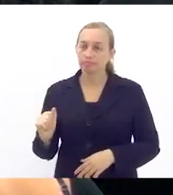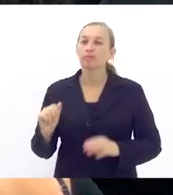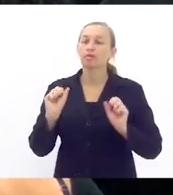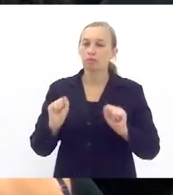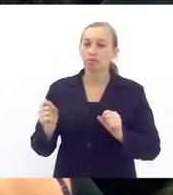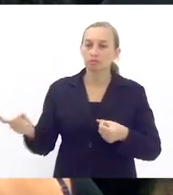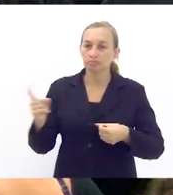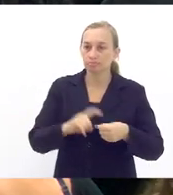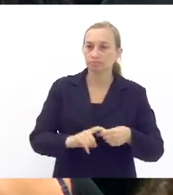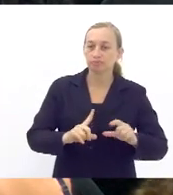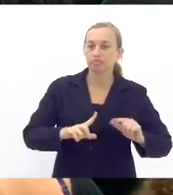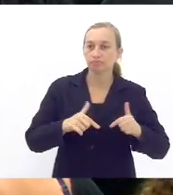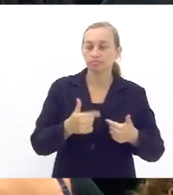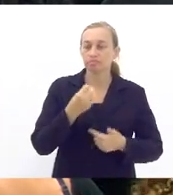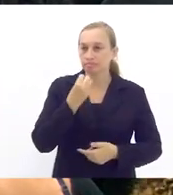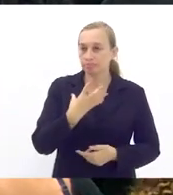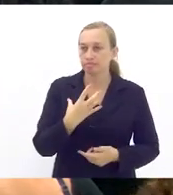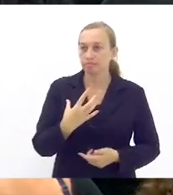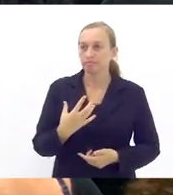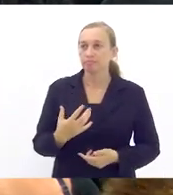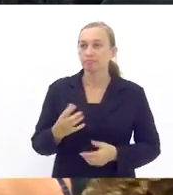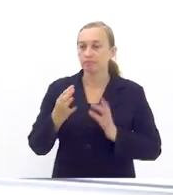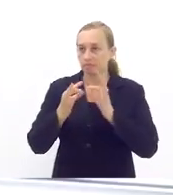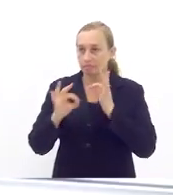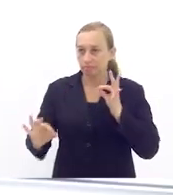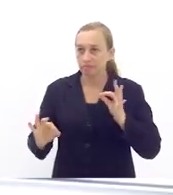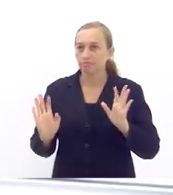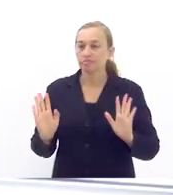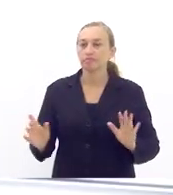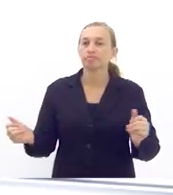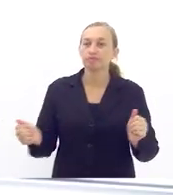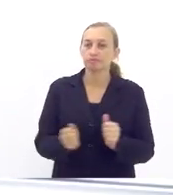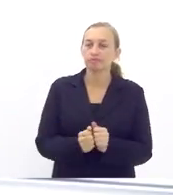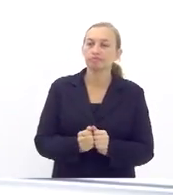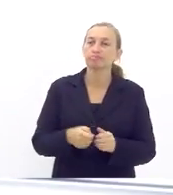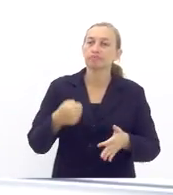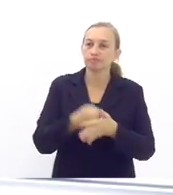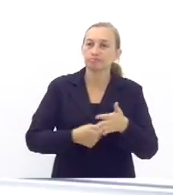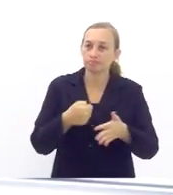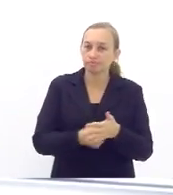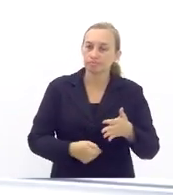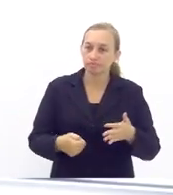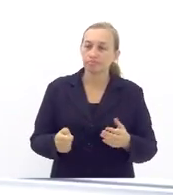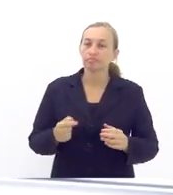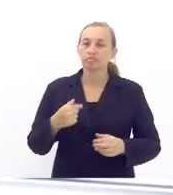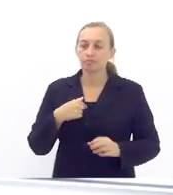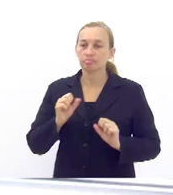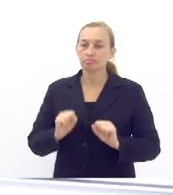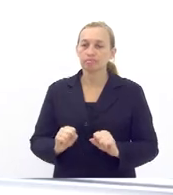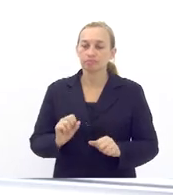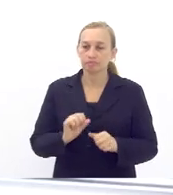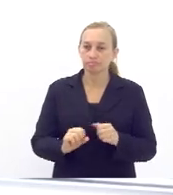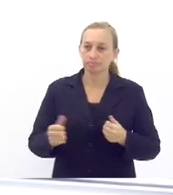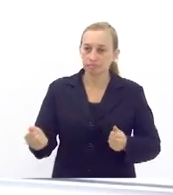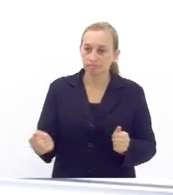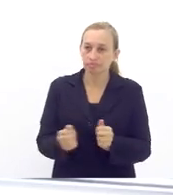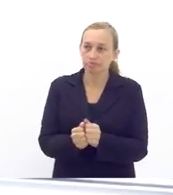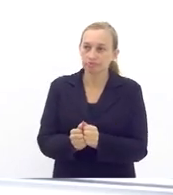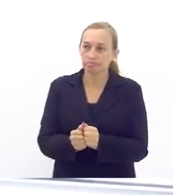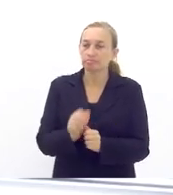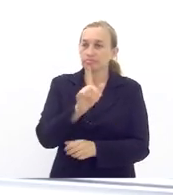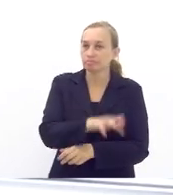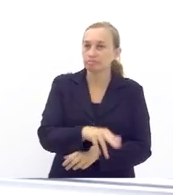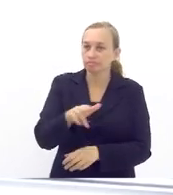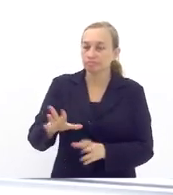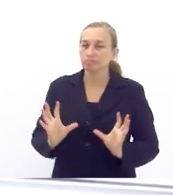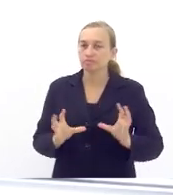funcionar plenamente então não vou me estender mais estamos juntos na luta que tiver o nosso alcance nós vamos fazer só uma força com as diferentes